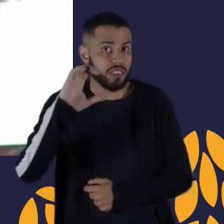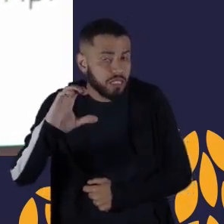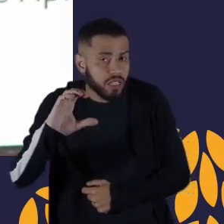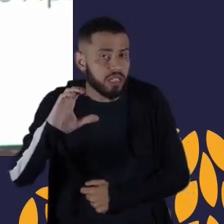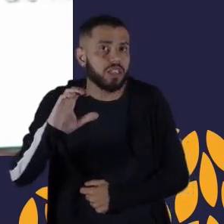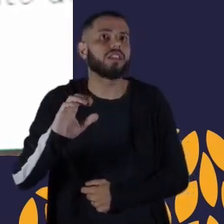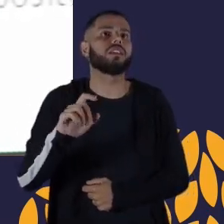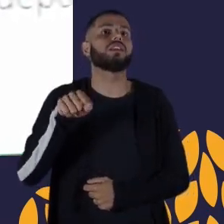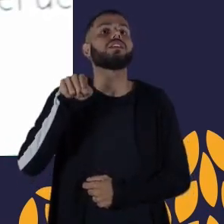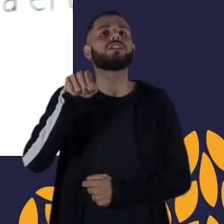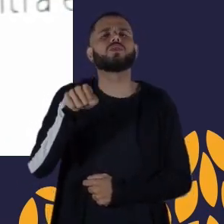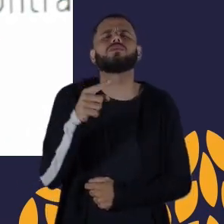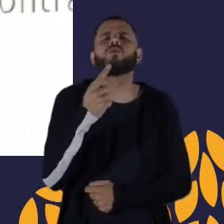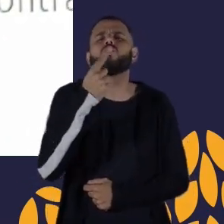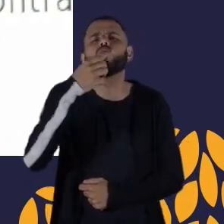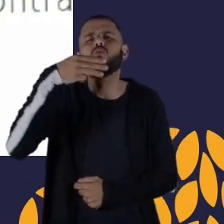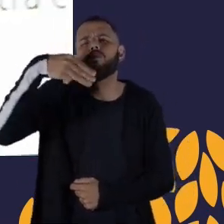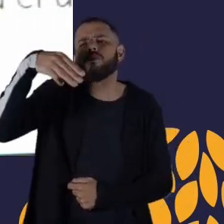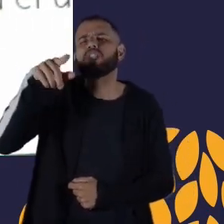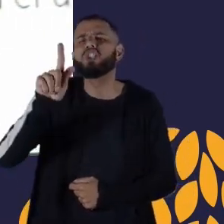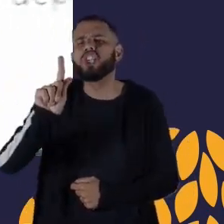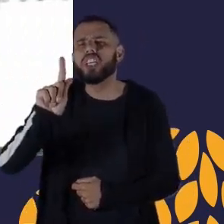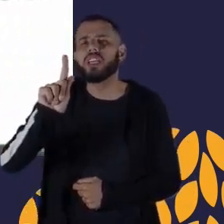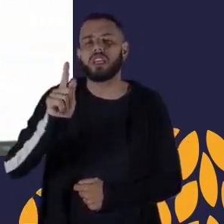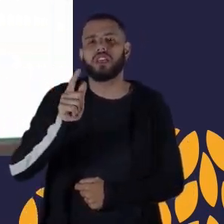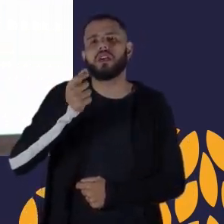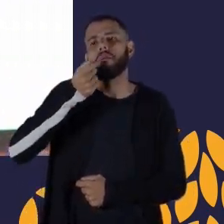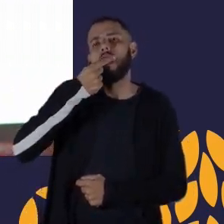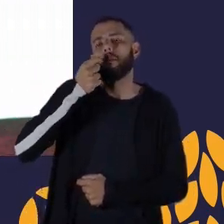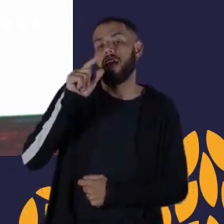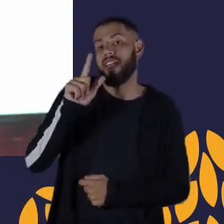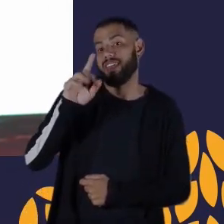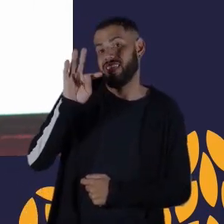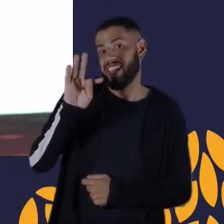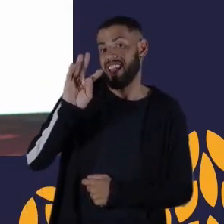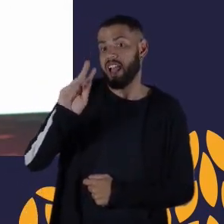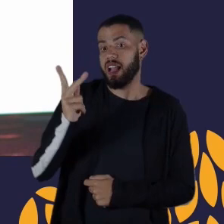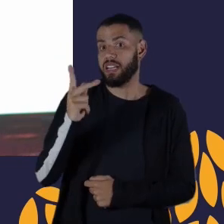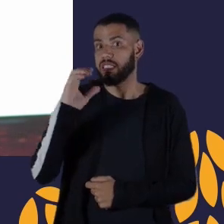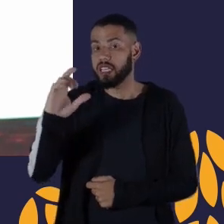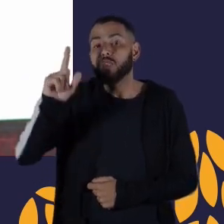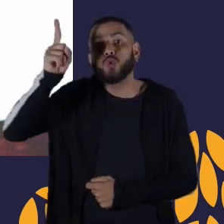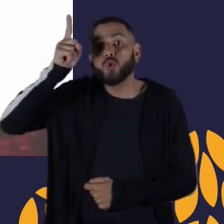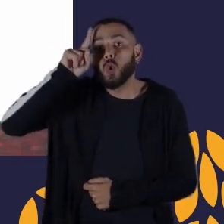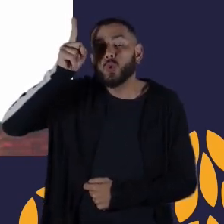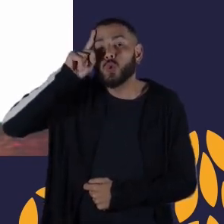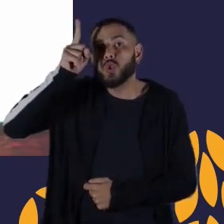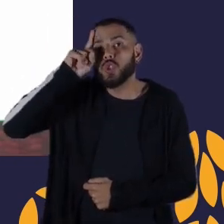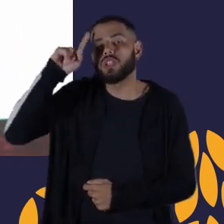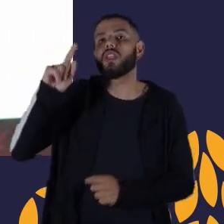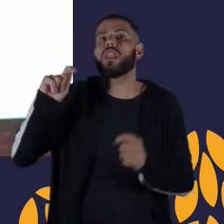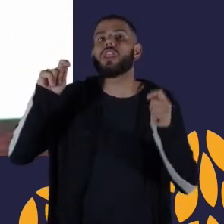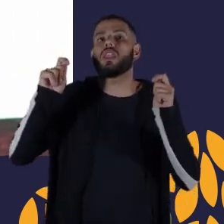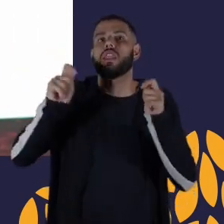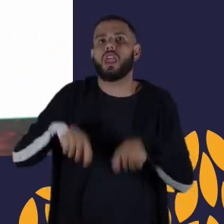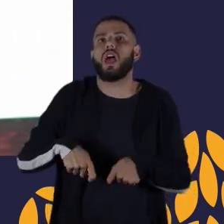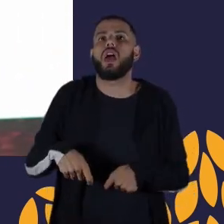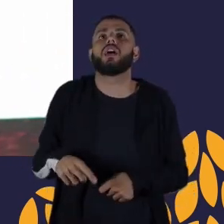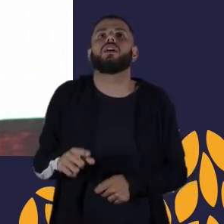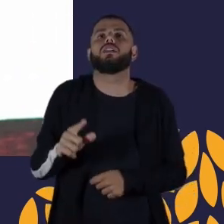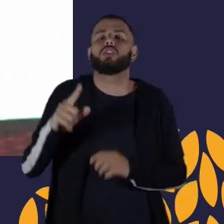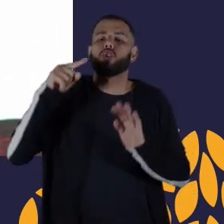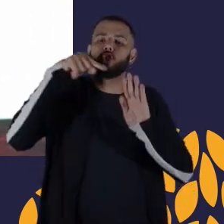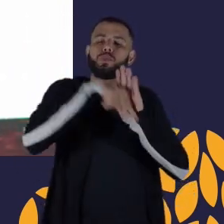0,1 miligrama de THC por dia, pode diminuir a evolução do dano